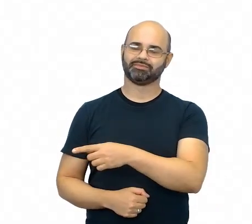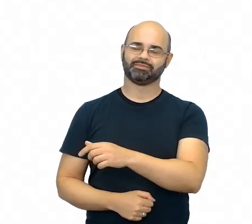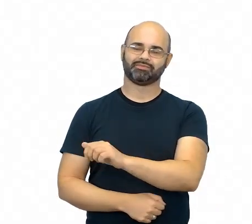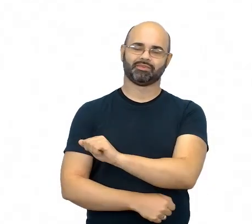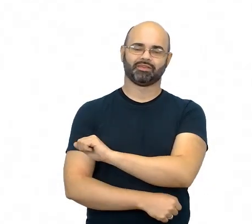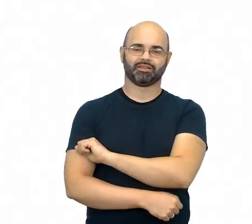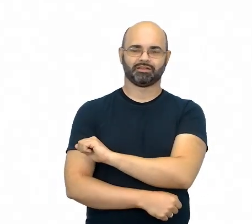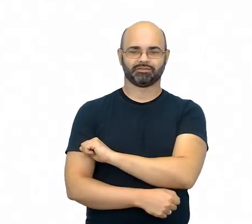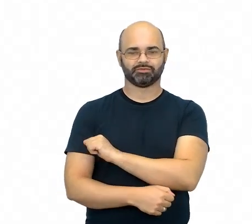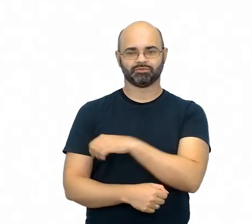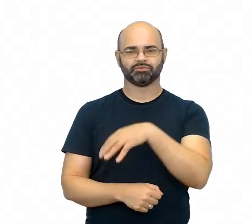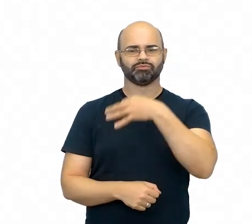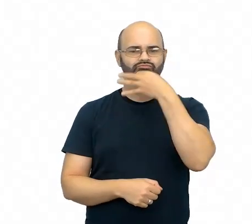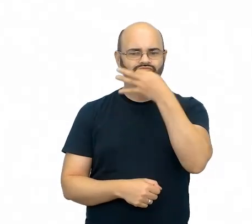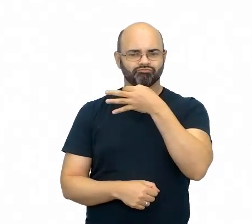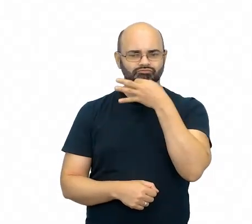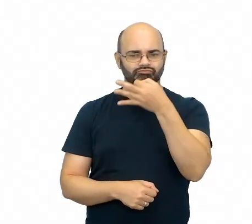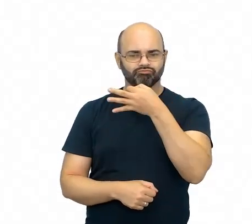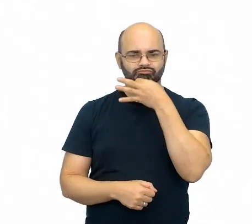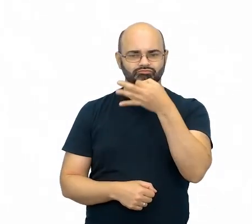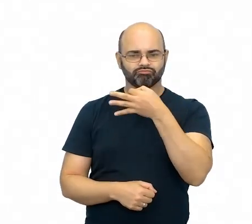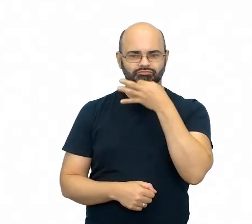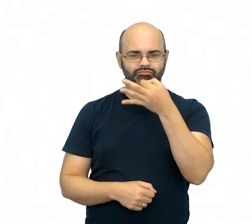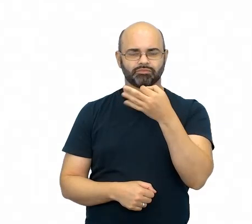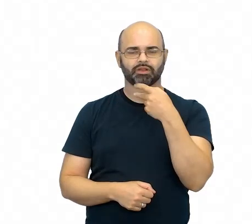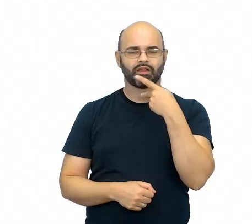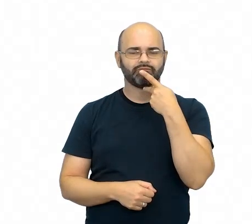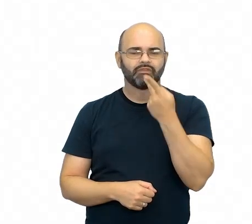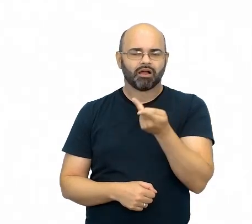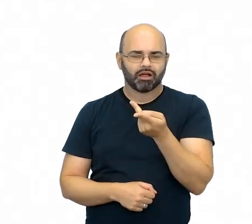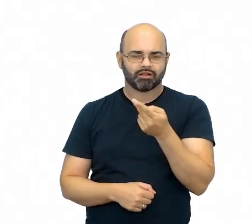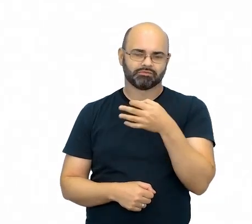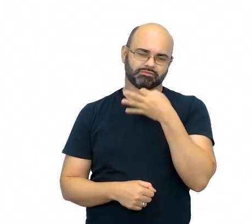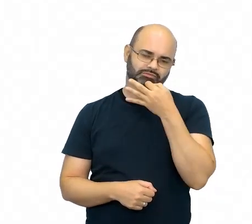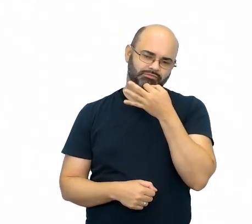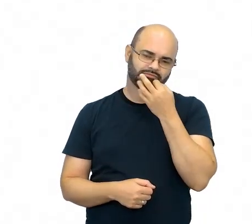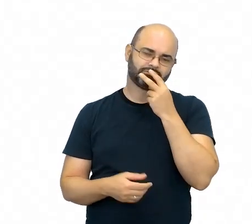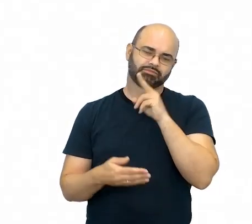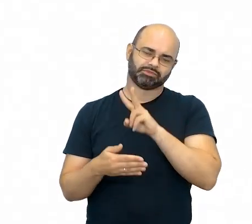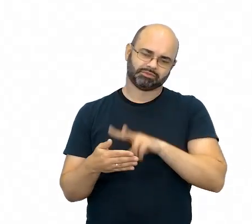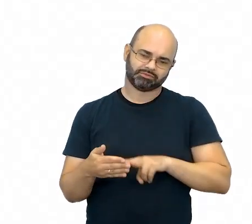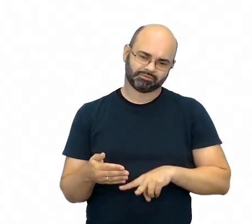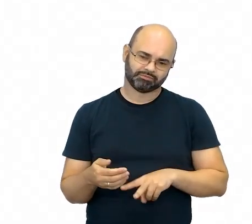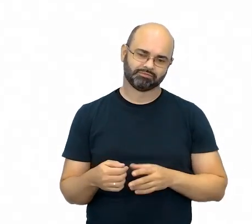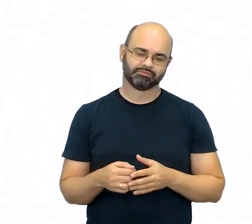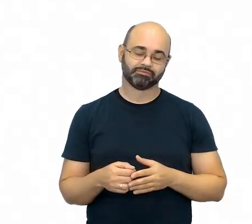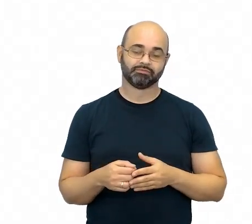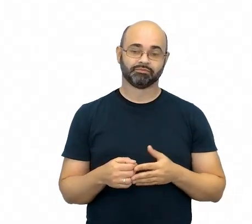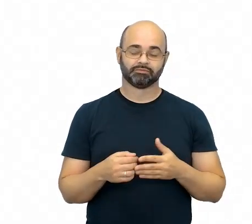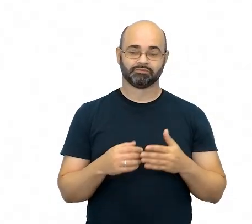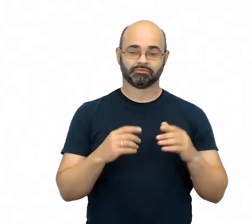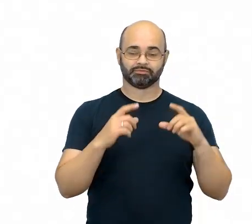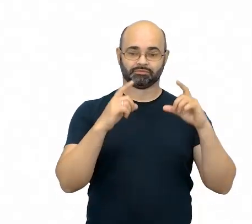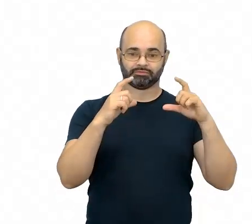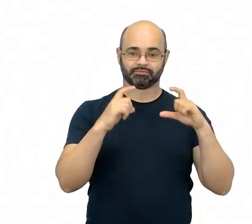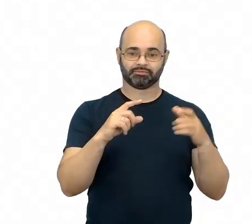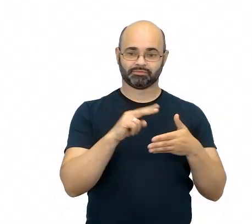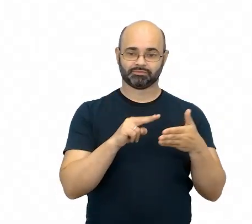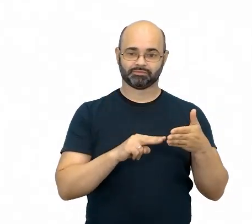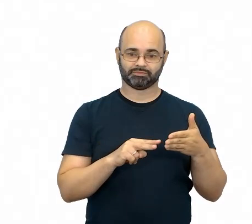orais sobre o que leram e, por fim, analisam as opiniões trazidas na reportagem